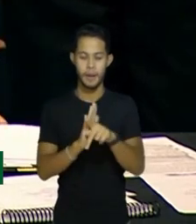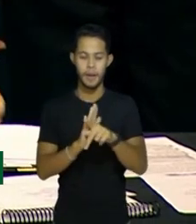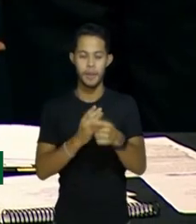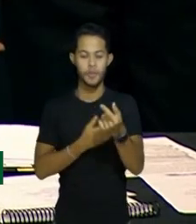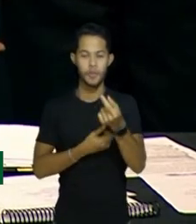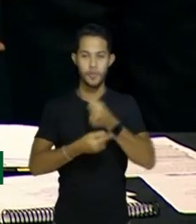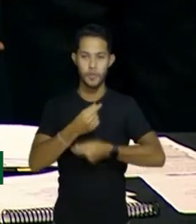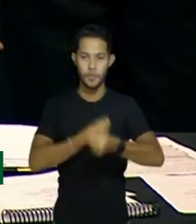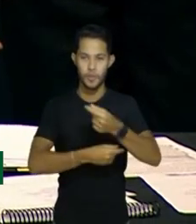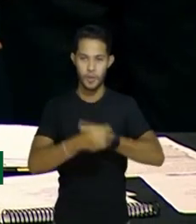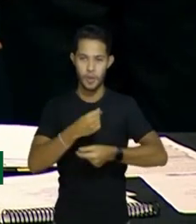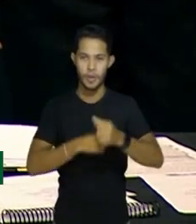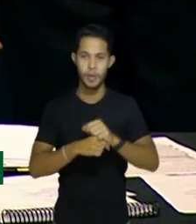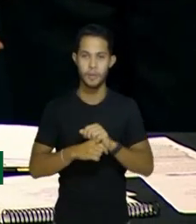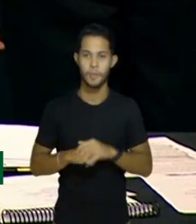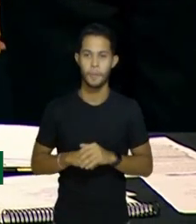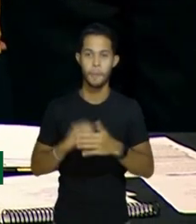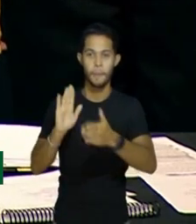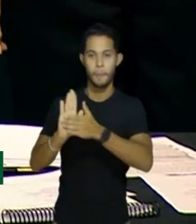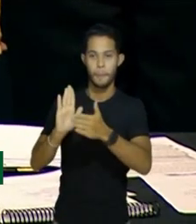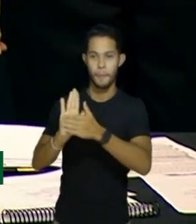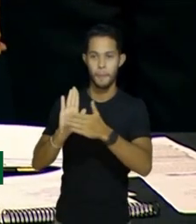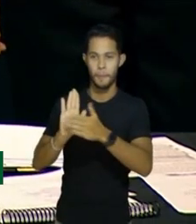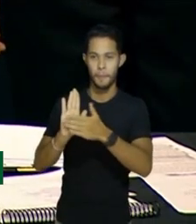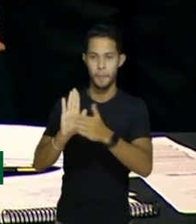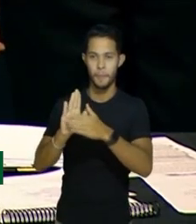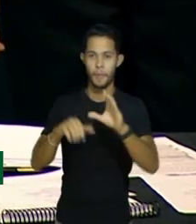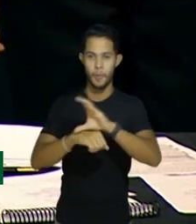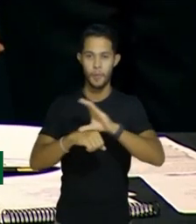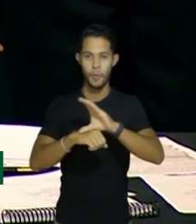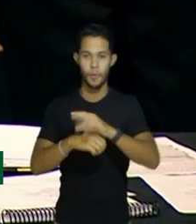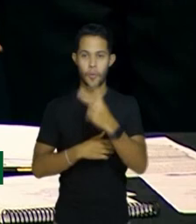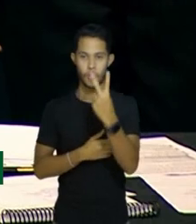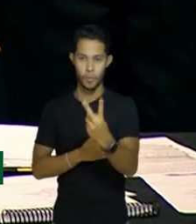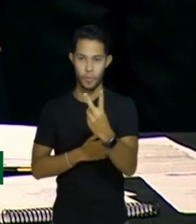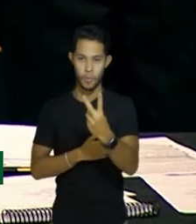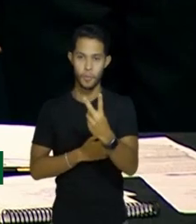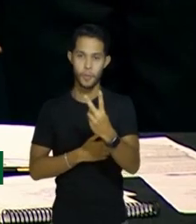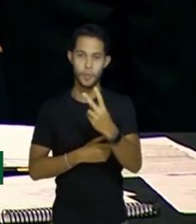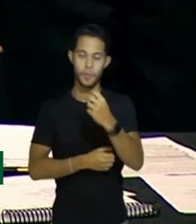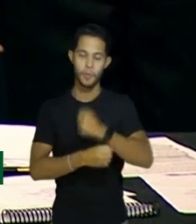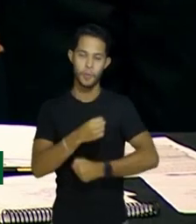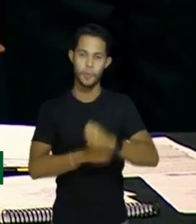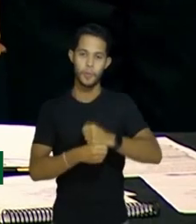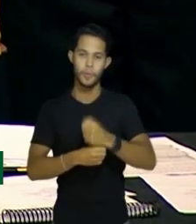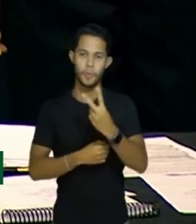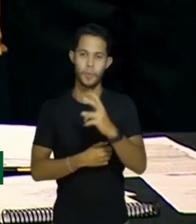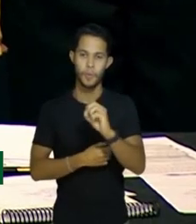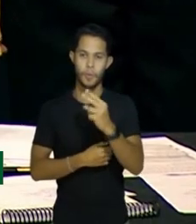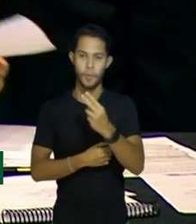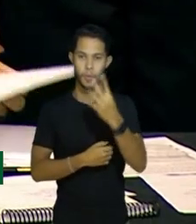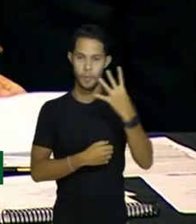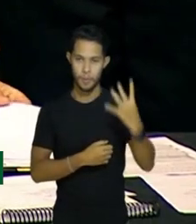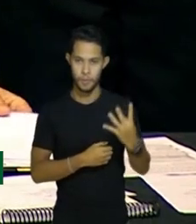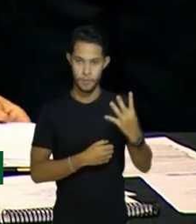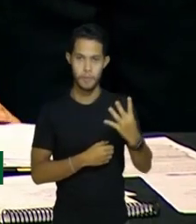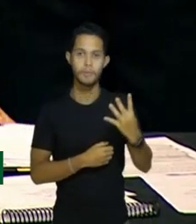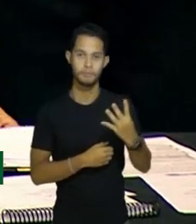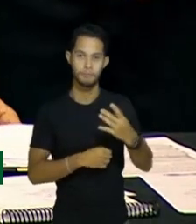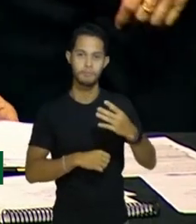Tributação. Proposta de emenda à Constituição 2/2024, autoria, deputado Napoleão Bernardes e